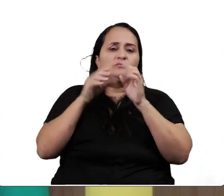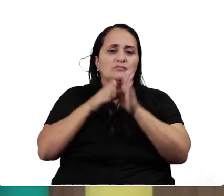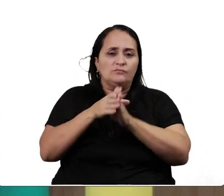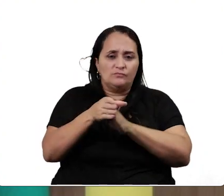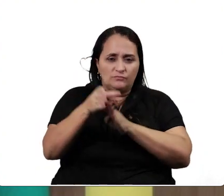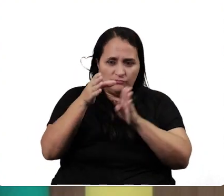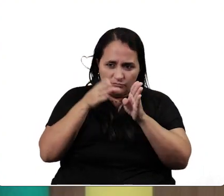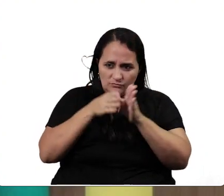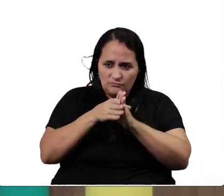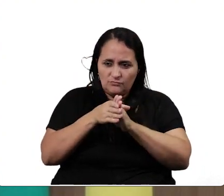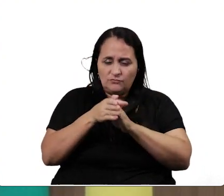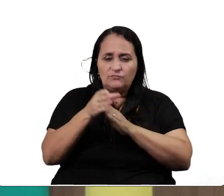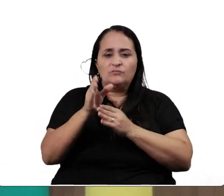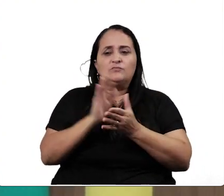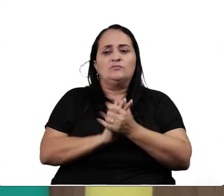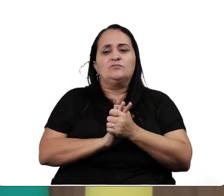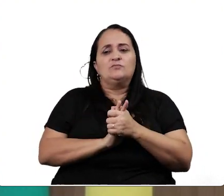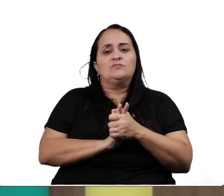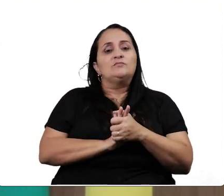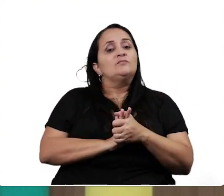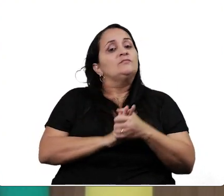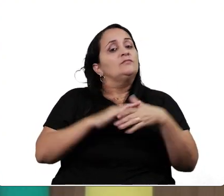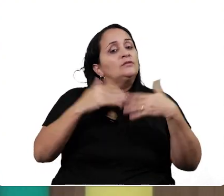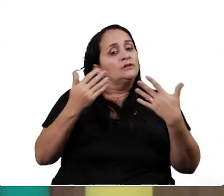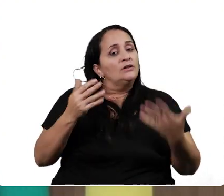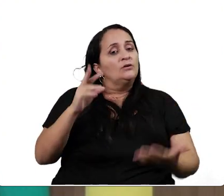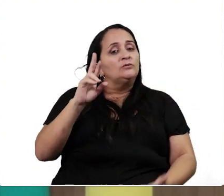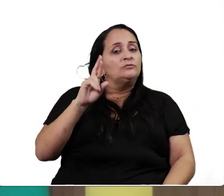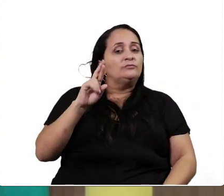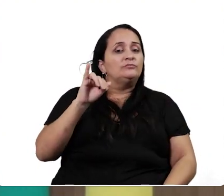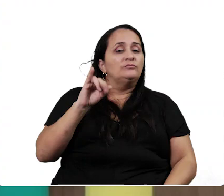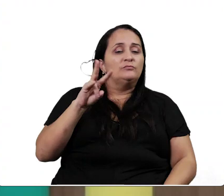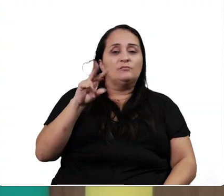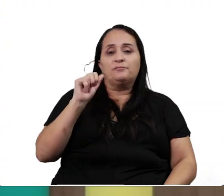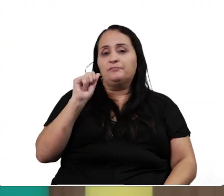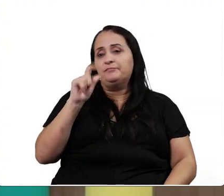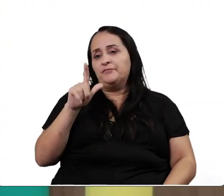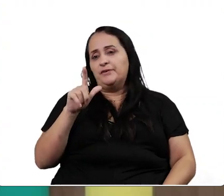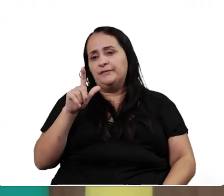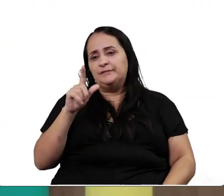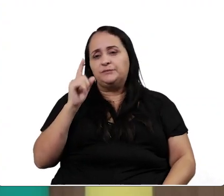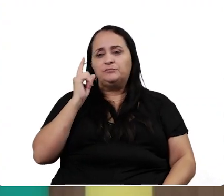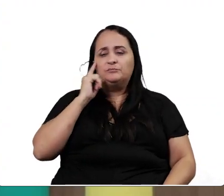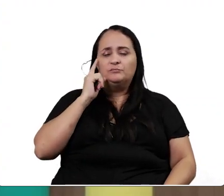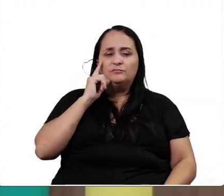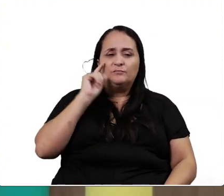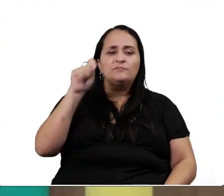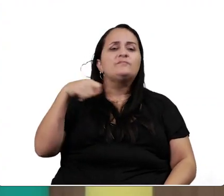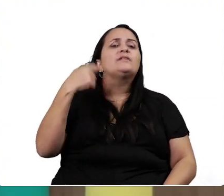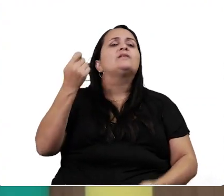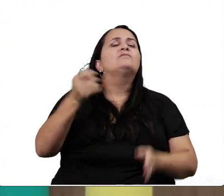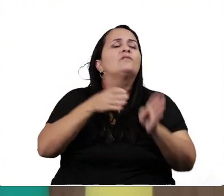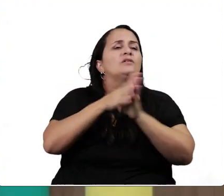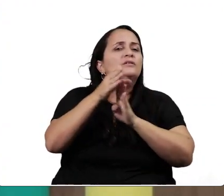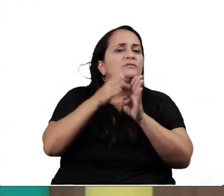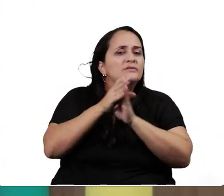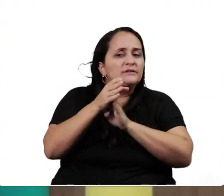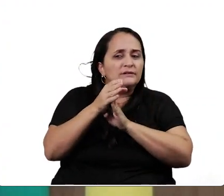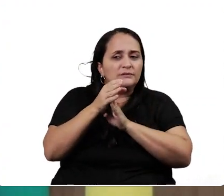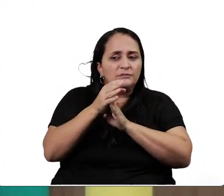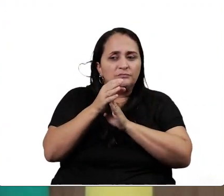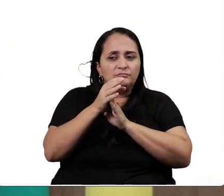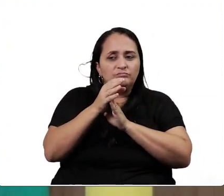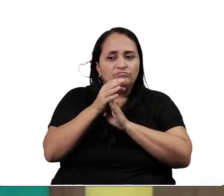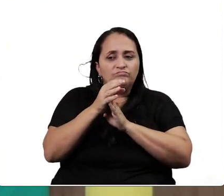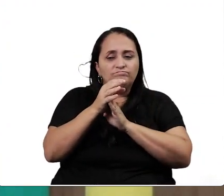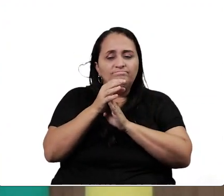o aconselhou. Então, foi o rival que deu o conselho. Se a gente perguntar no texto quem foi que deu o conselho,